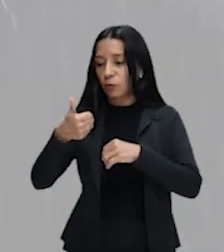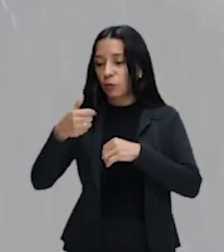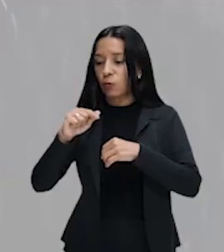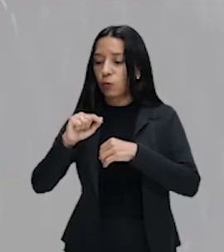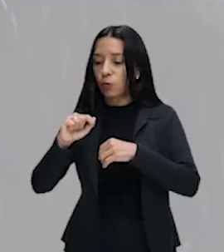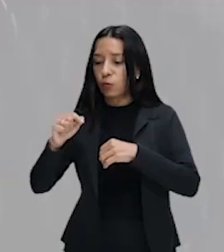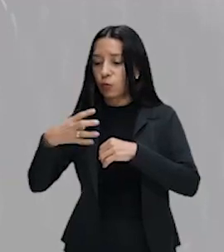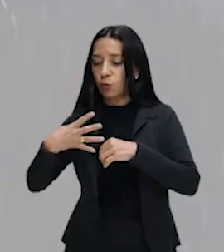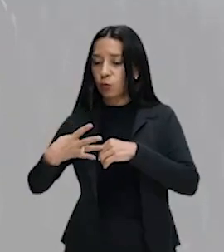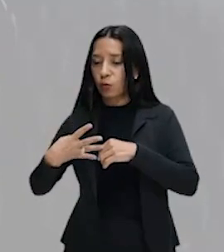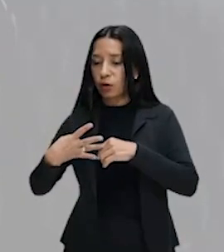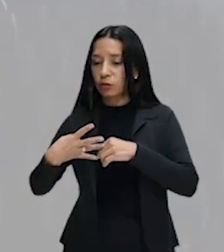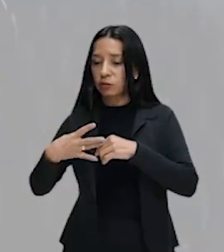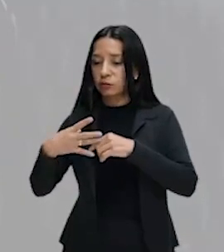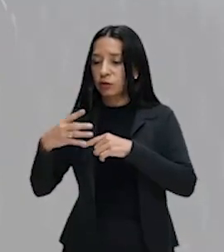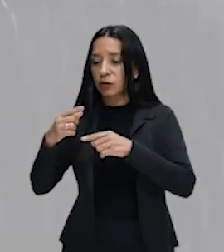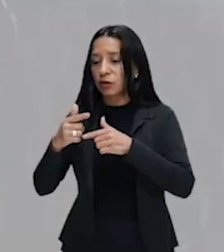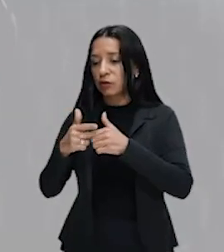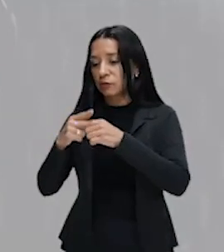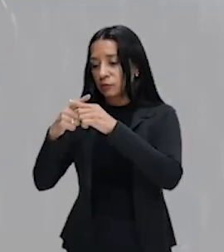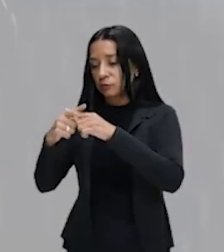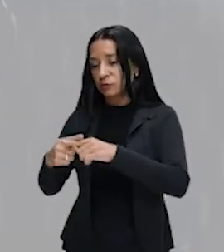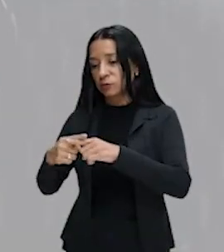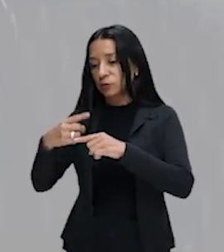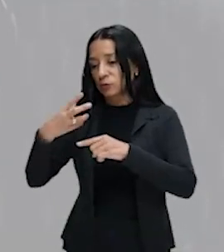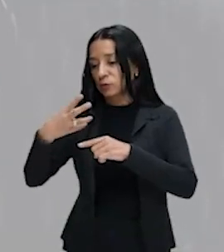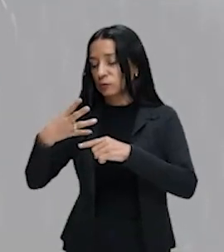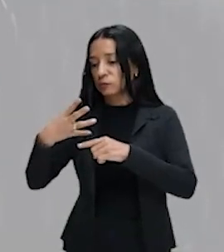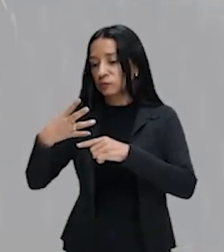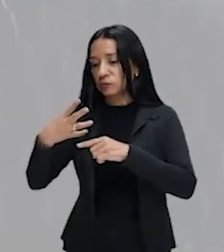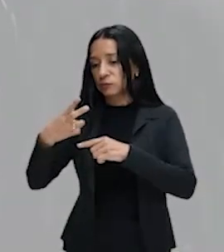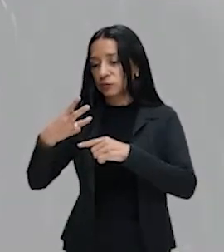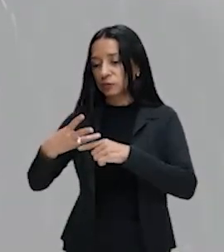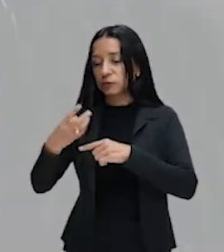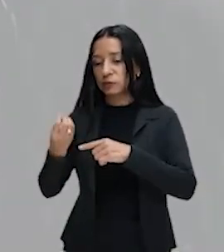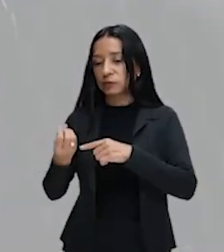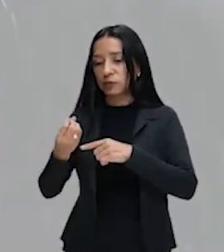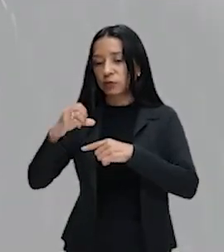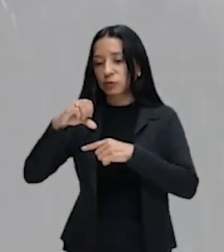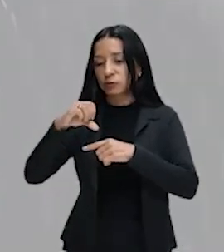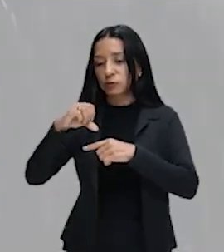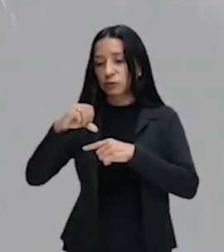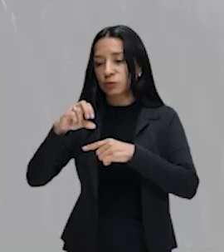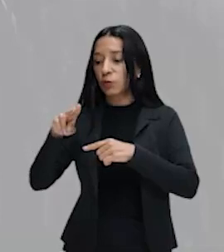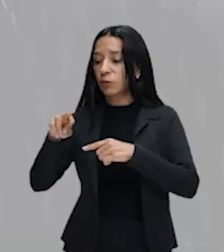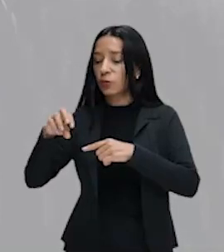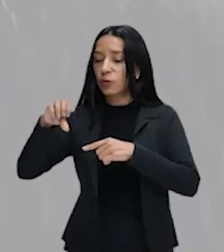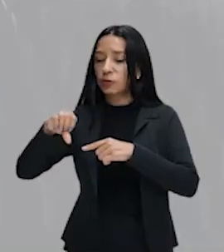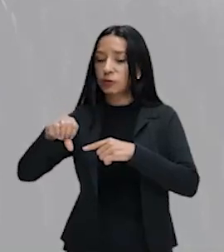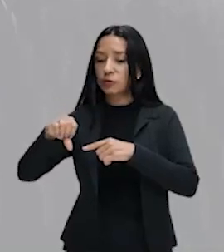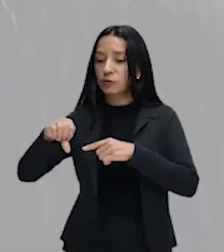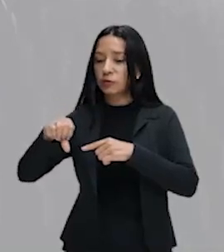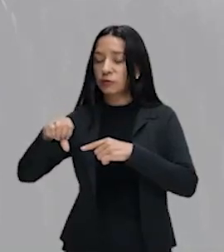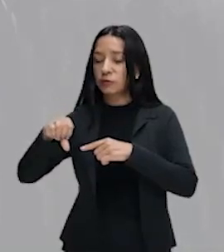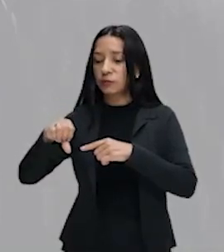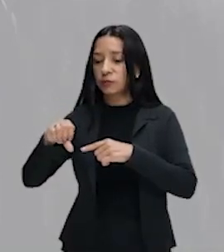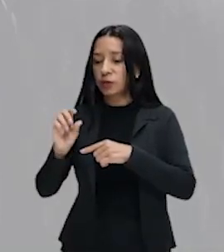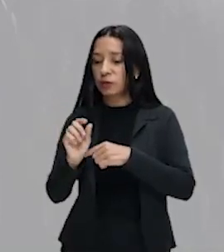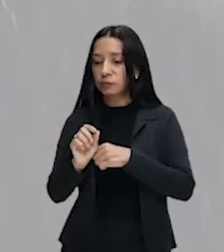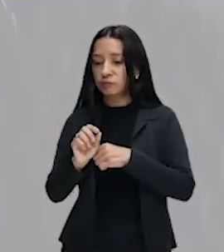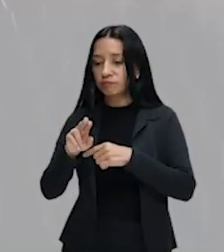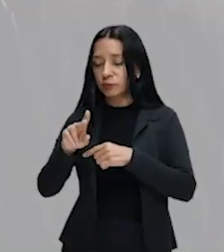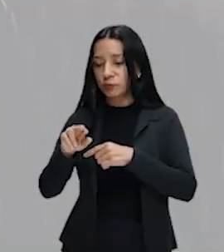vou multiplicar por 36. Vai dar igual a 9. 9 indivíduos serão pretos, ok? Quantos